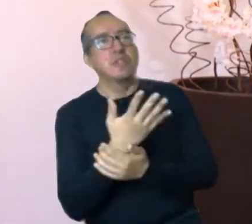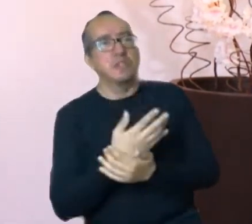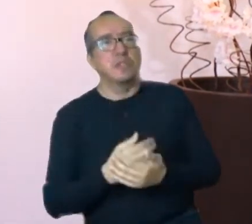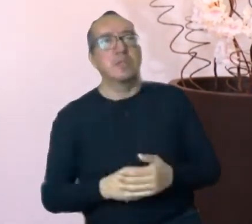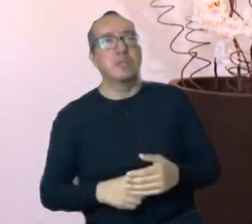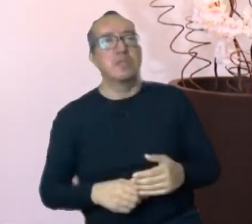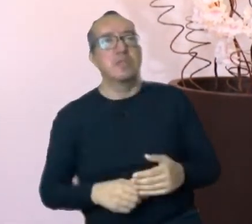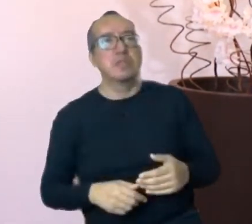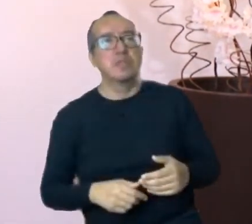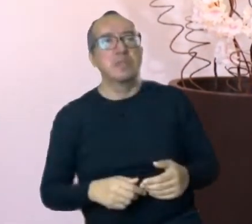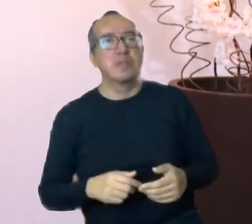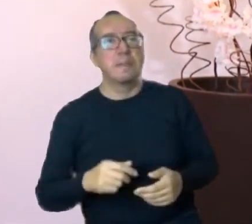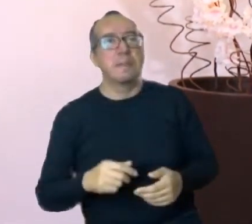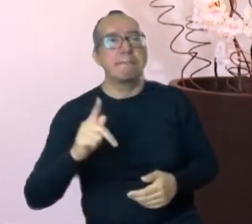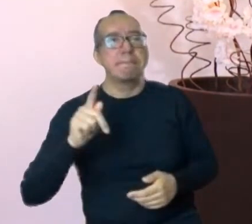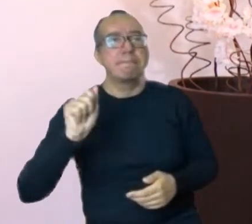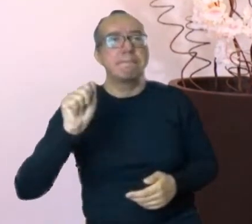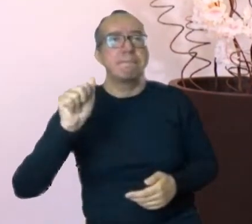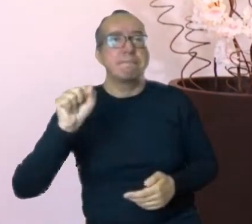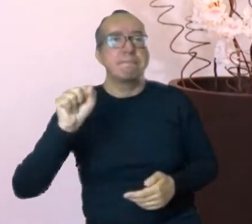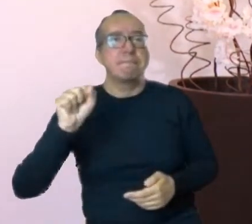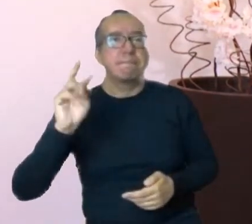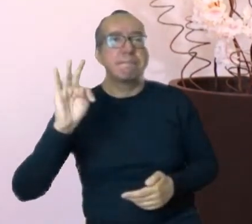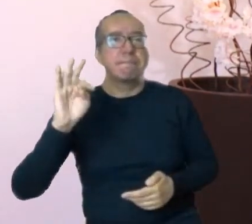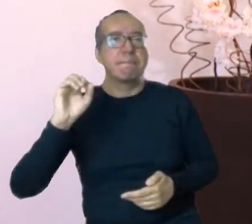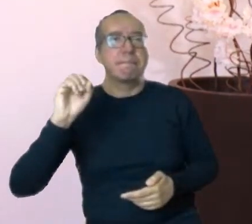da Criança foi criada em